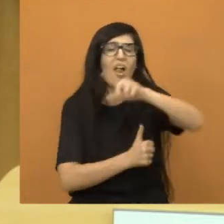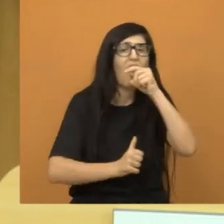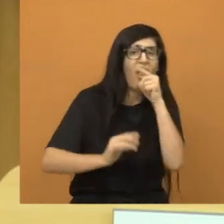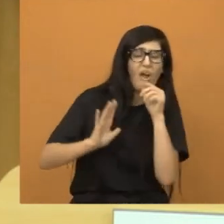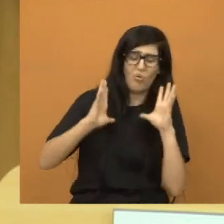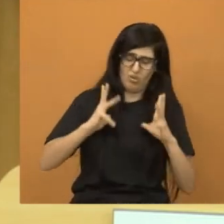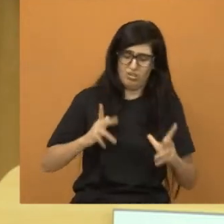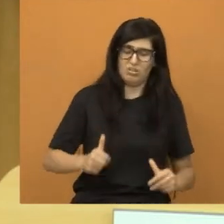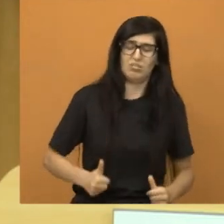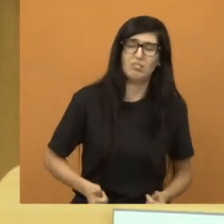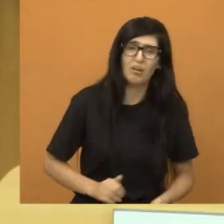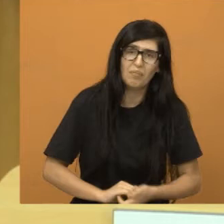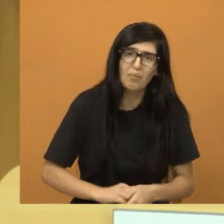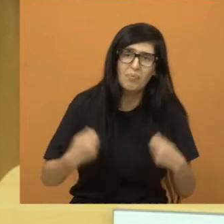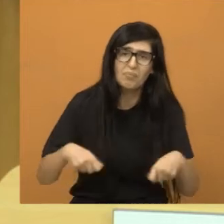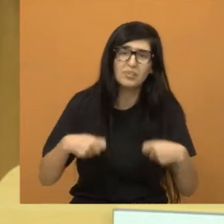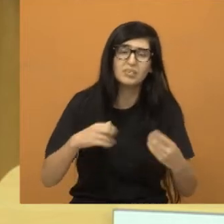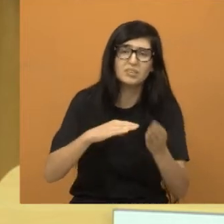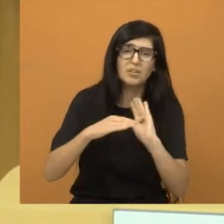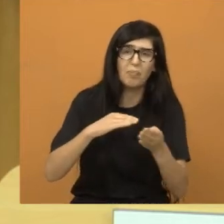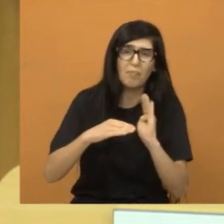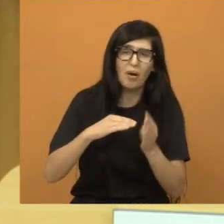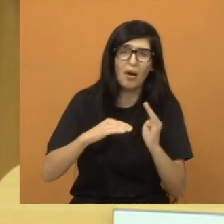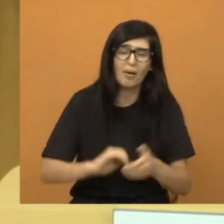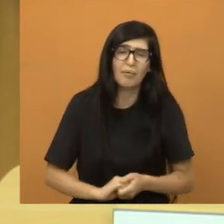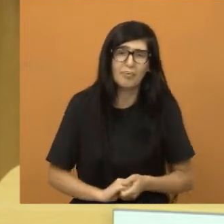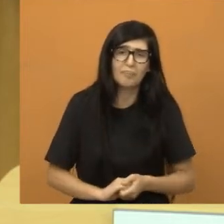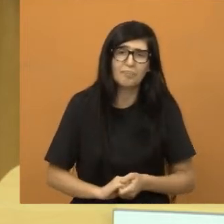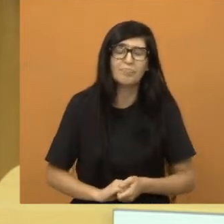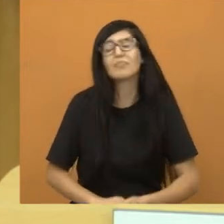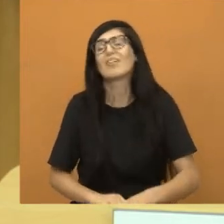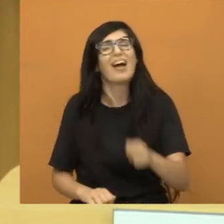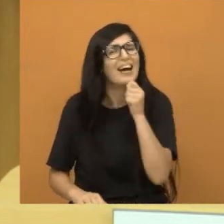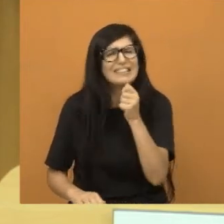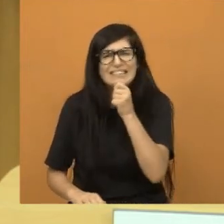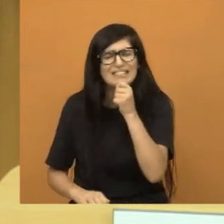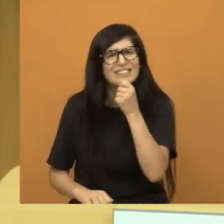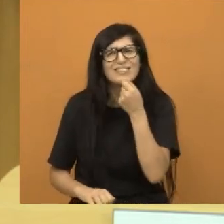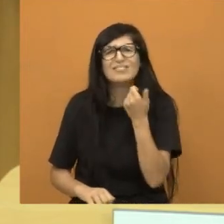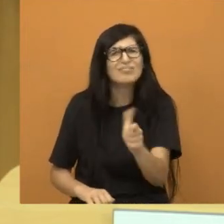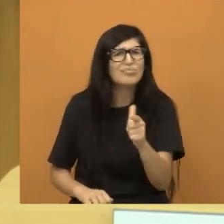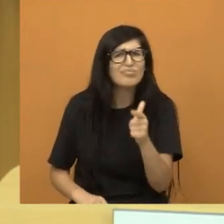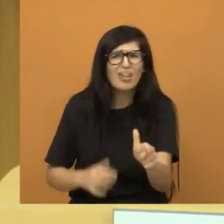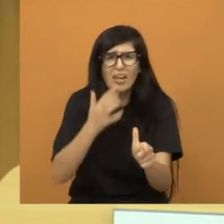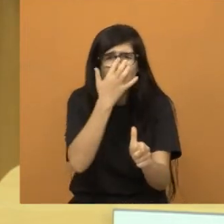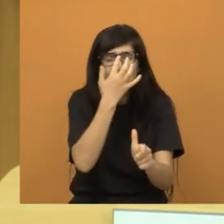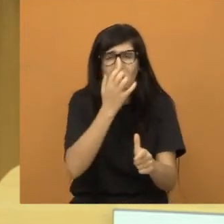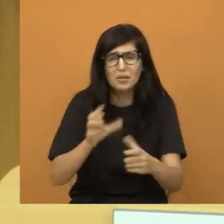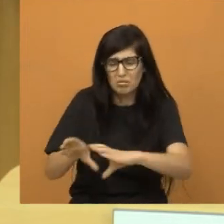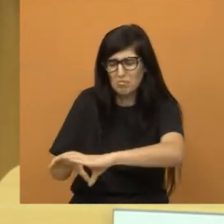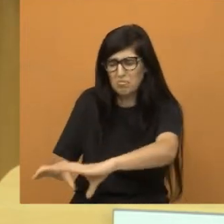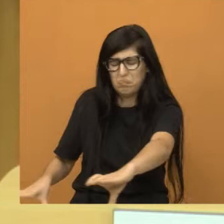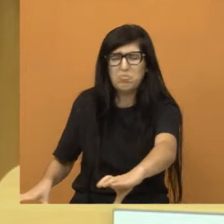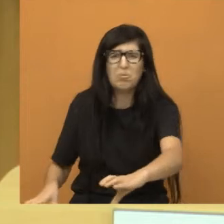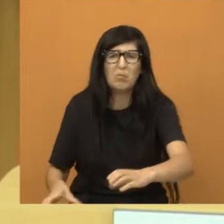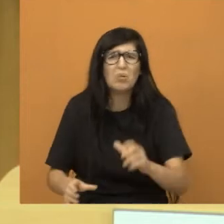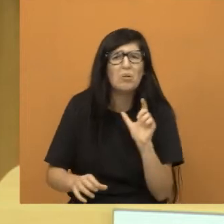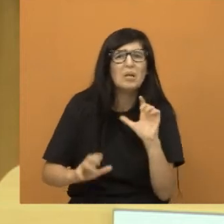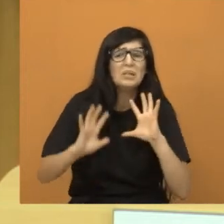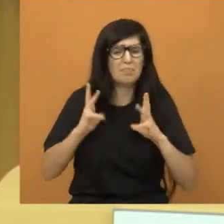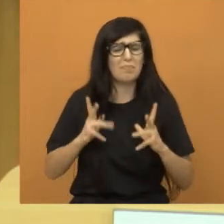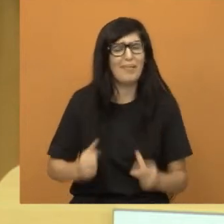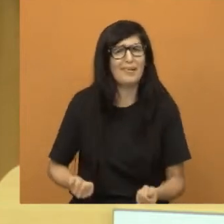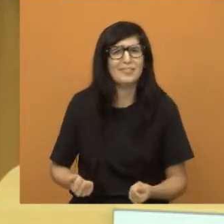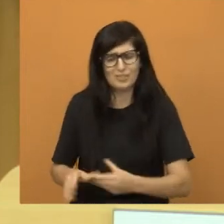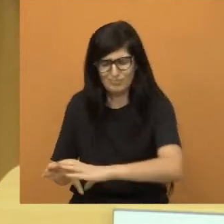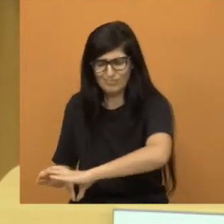à água, tantos bairros aí ainda que não chegou a coleta de esgoto, tantos bairros ainda que não